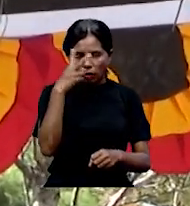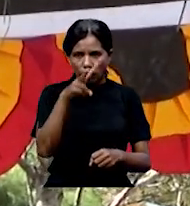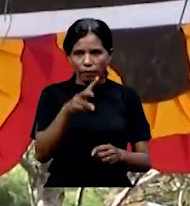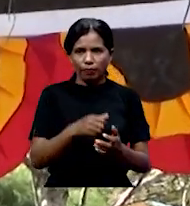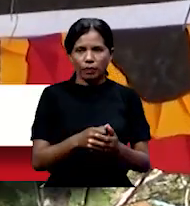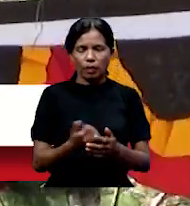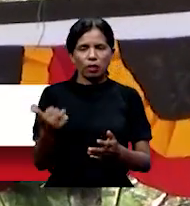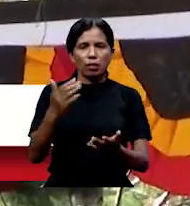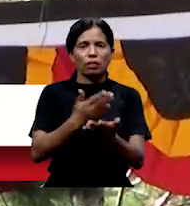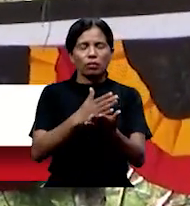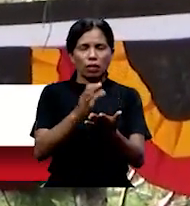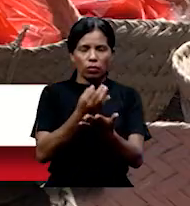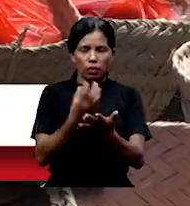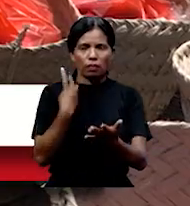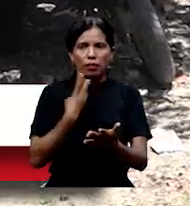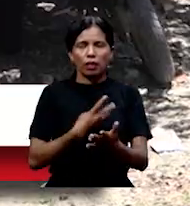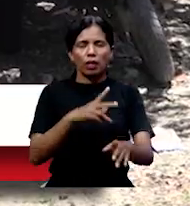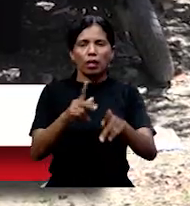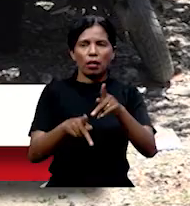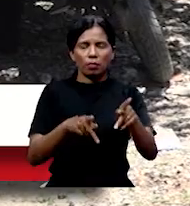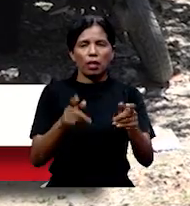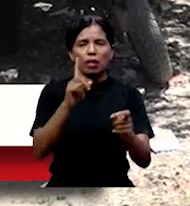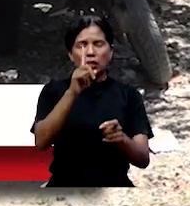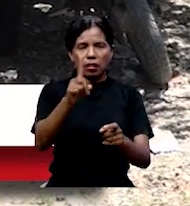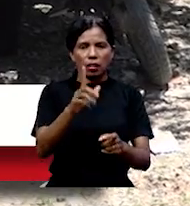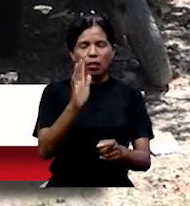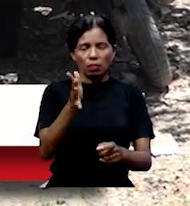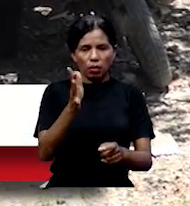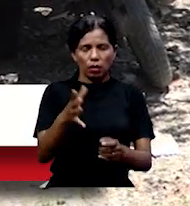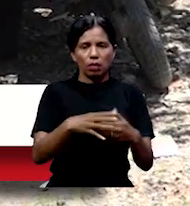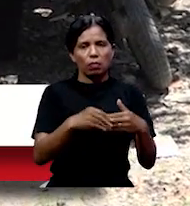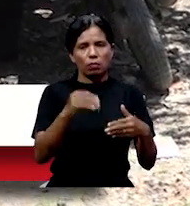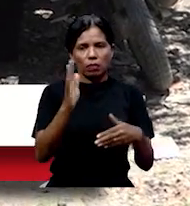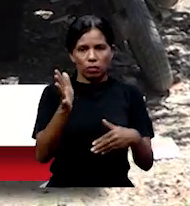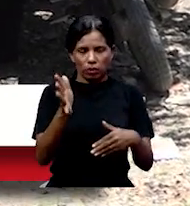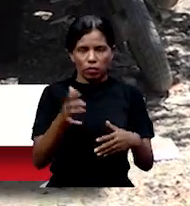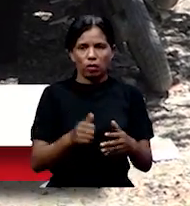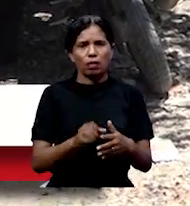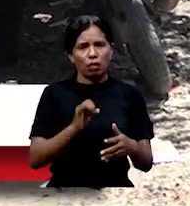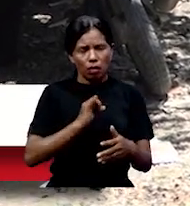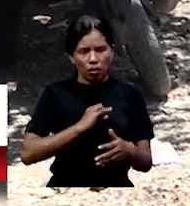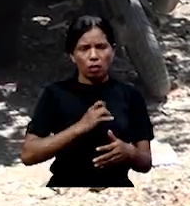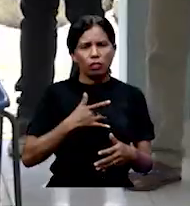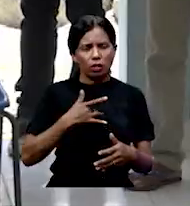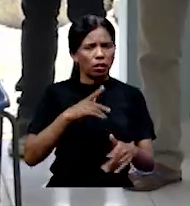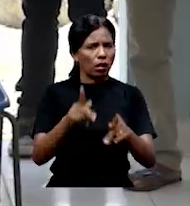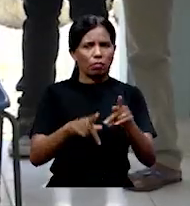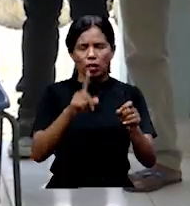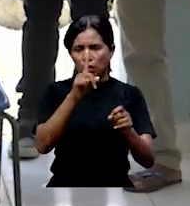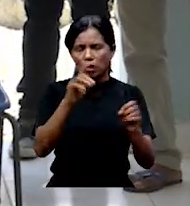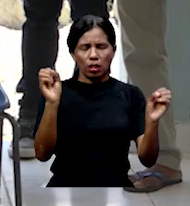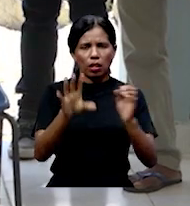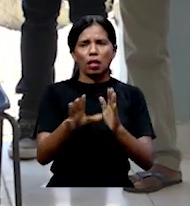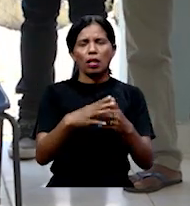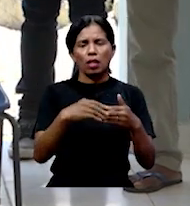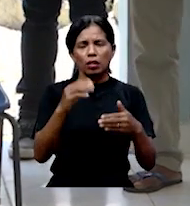de terceiro camarada deang MI de 50 dólares mas de ausente kata MI de la jeta 50 dólares nem da luma 12